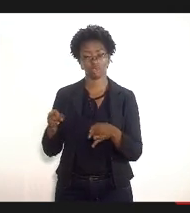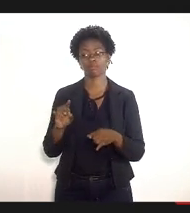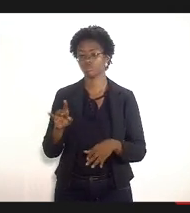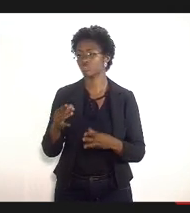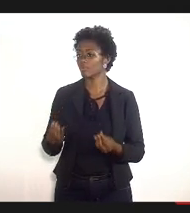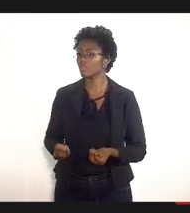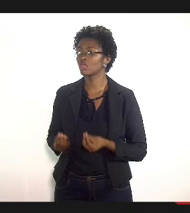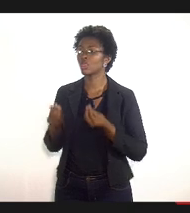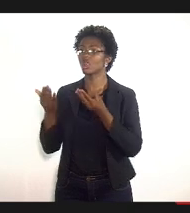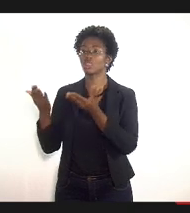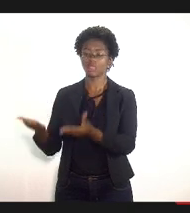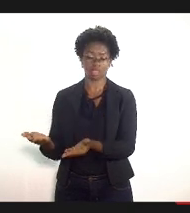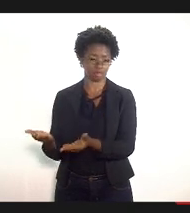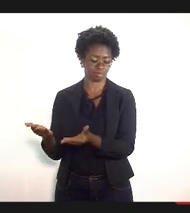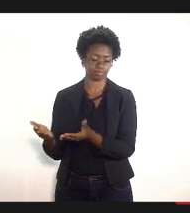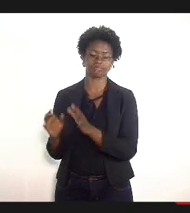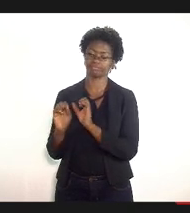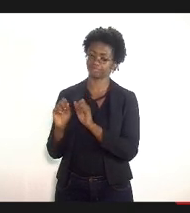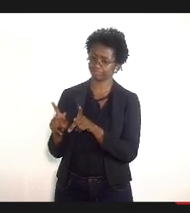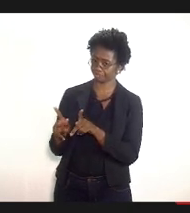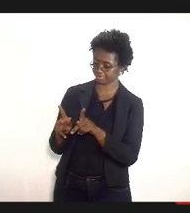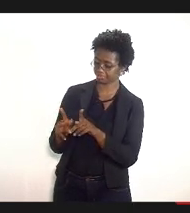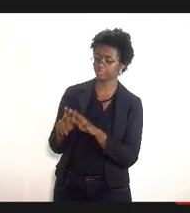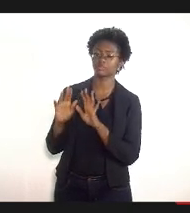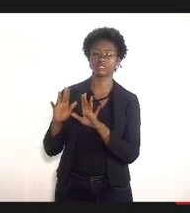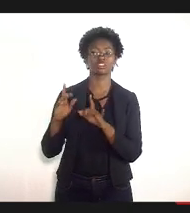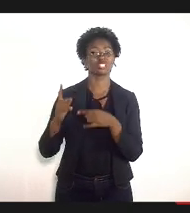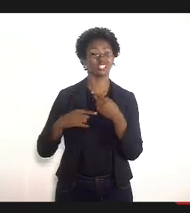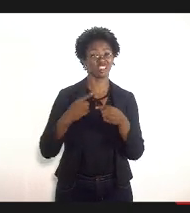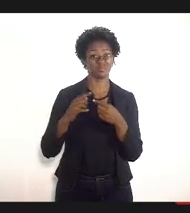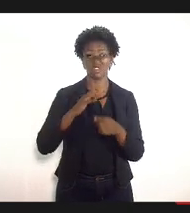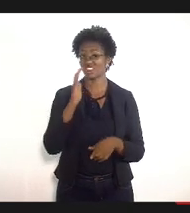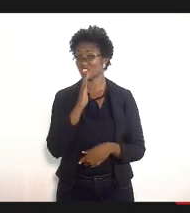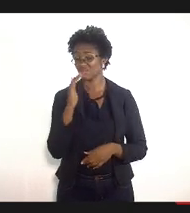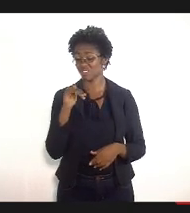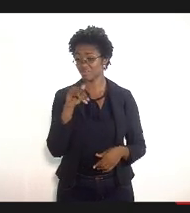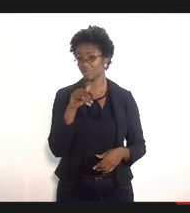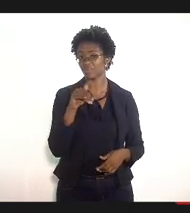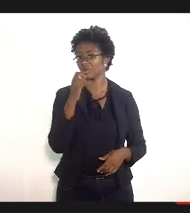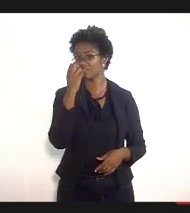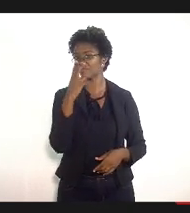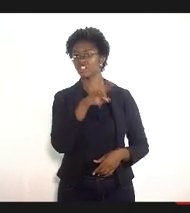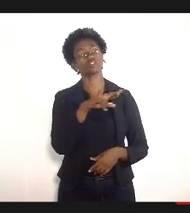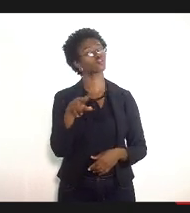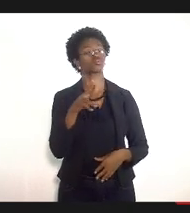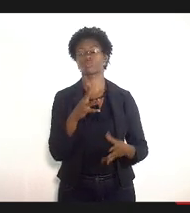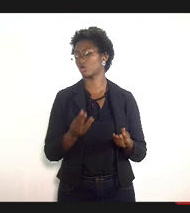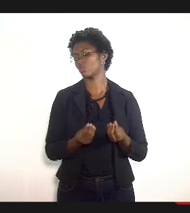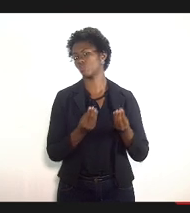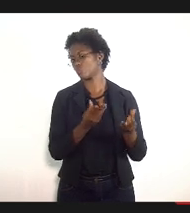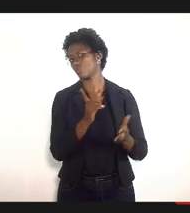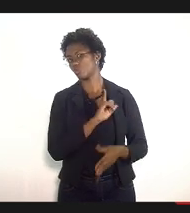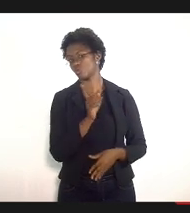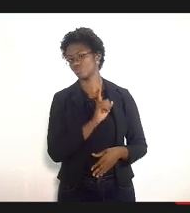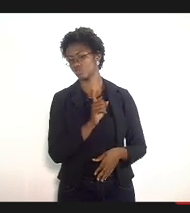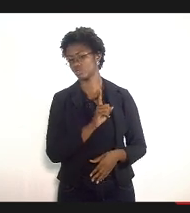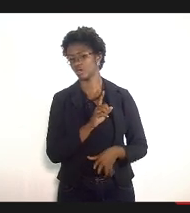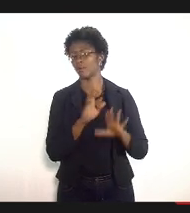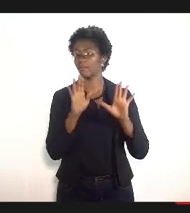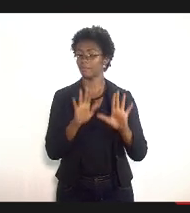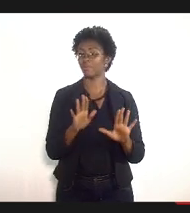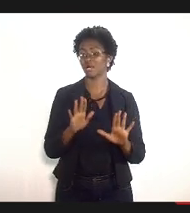doação por empresário. Muito bem. Logo depois, nós vimos pela imprensa que não se trata de doação, se trata sim de